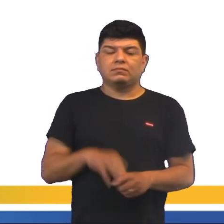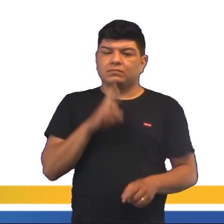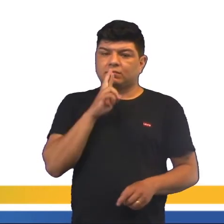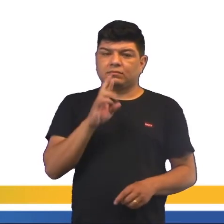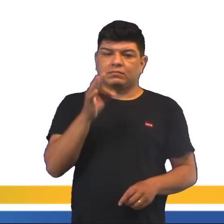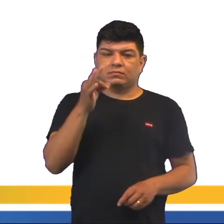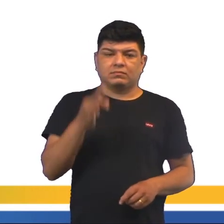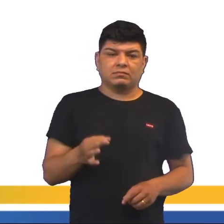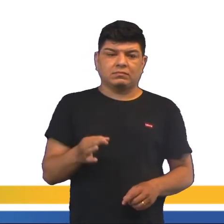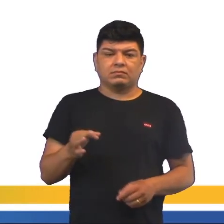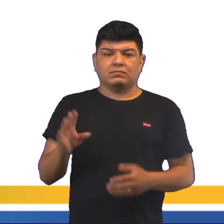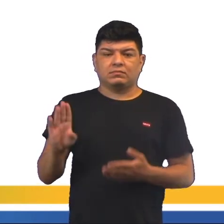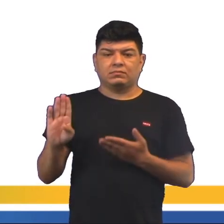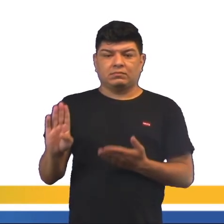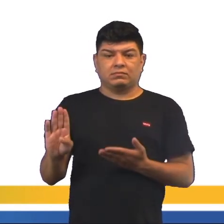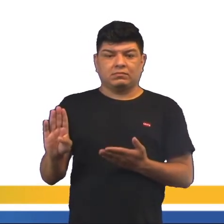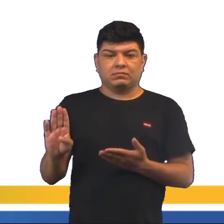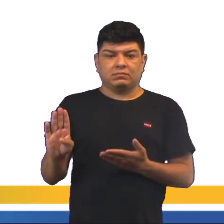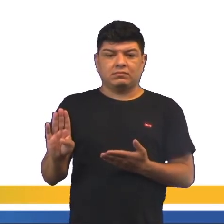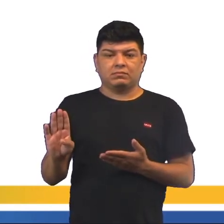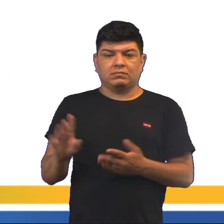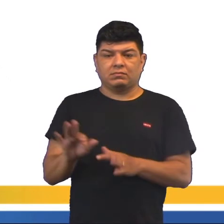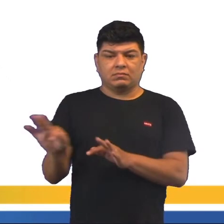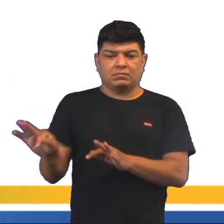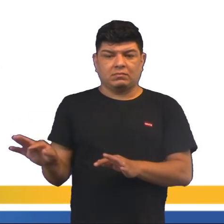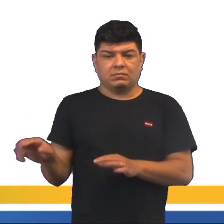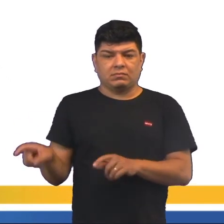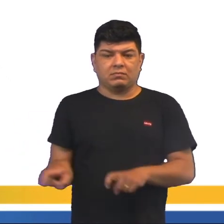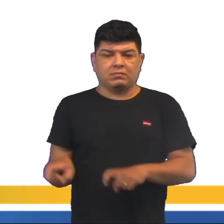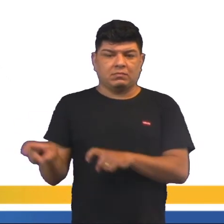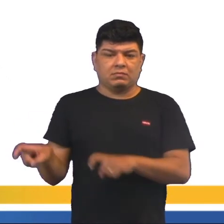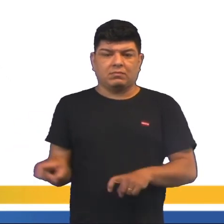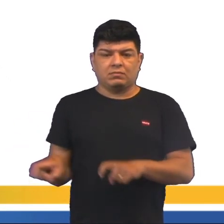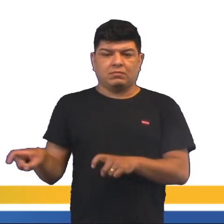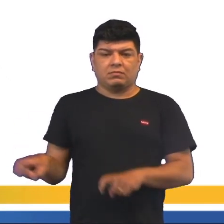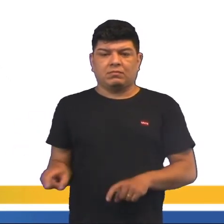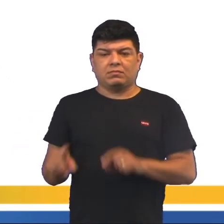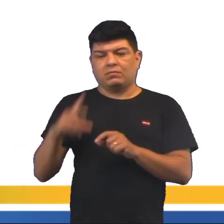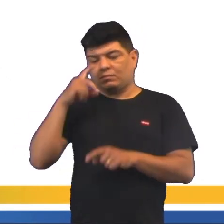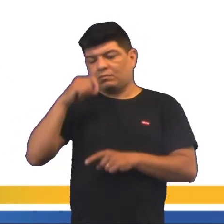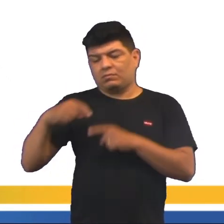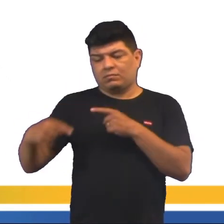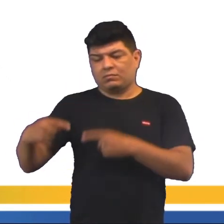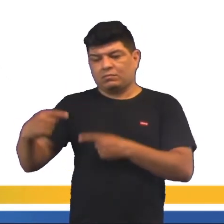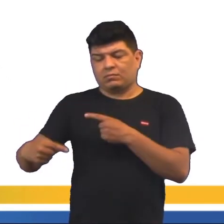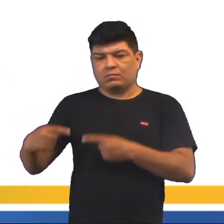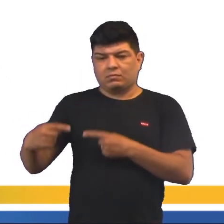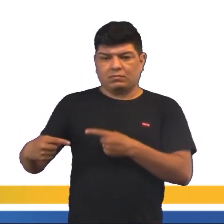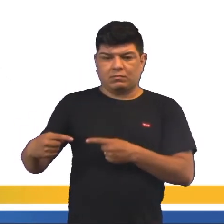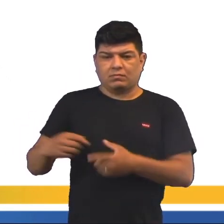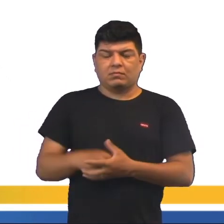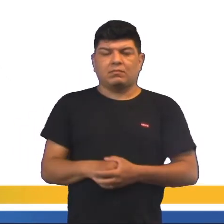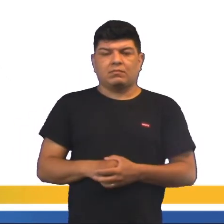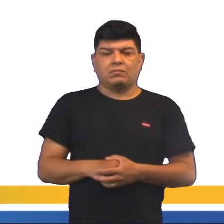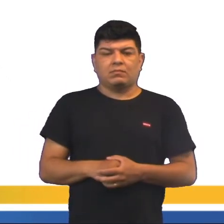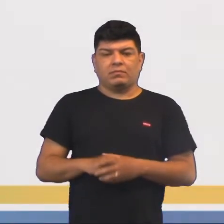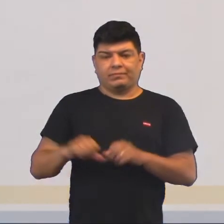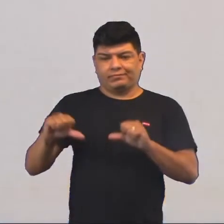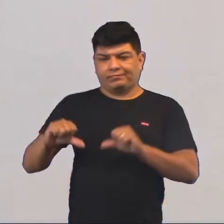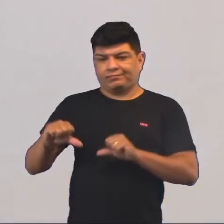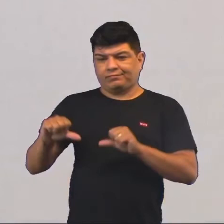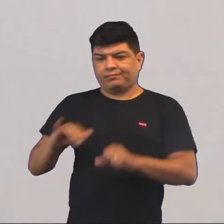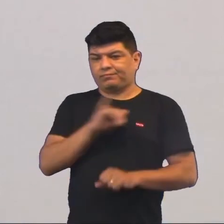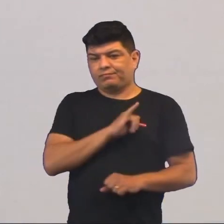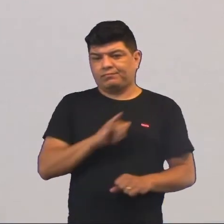A resposta certa é a letra B, né? É a ruralização e a fragmentação do poder político. A queda